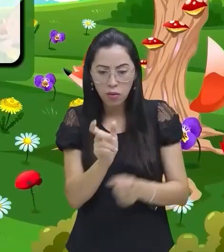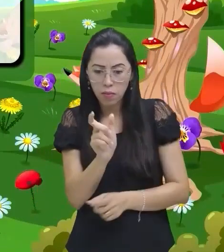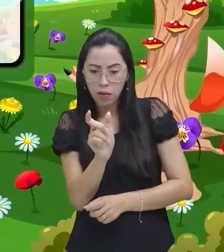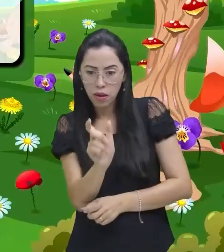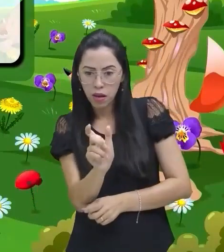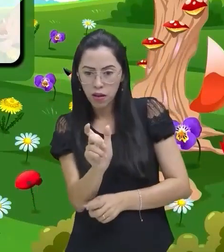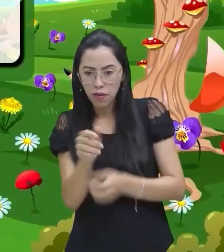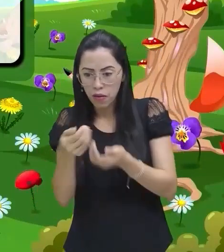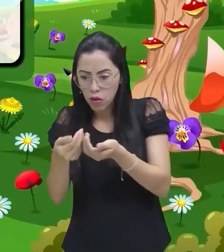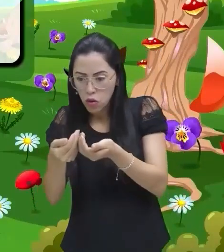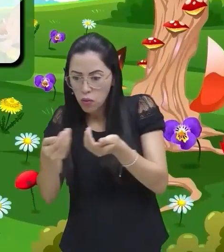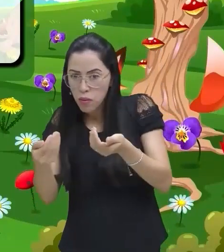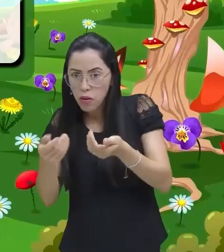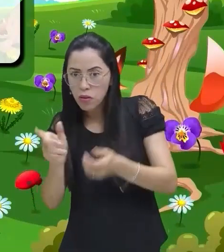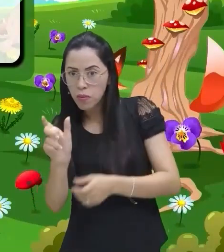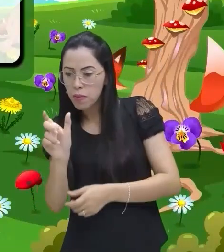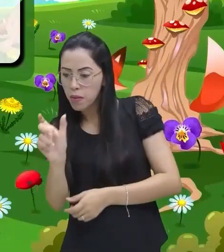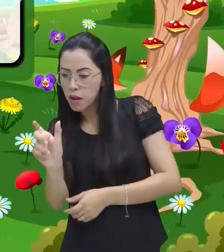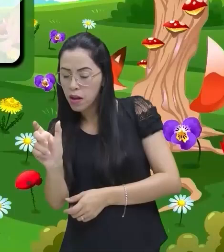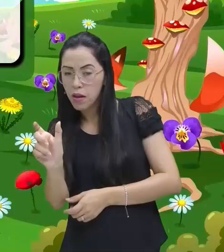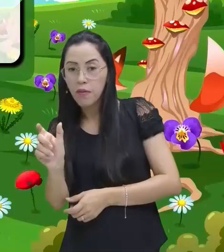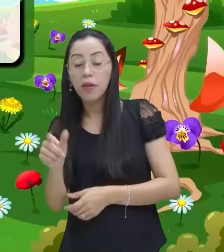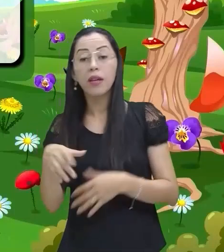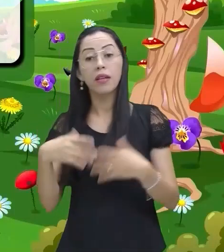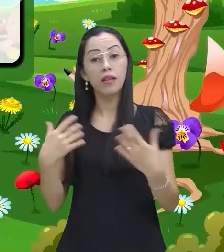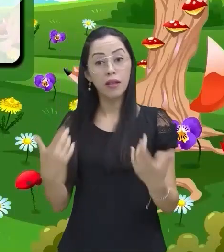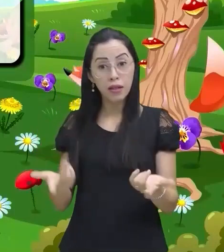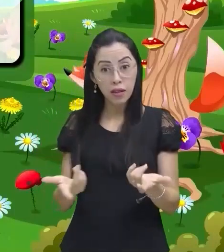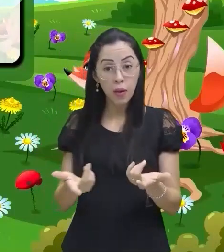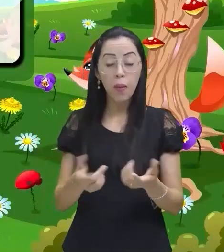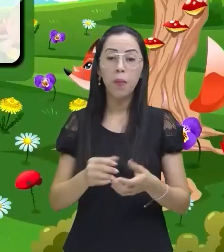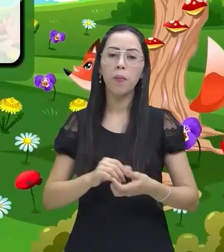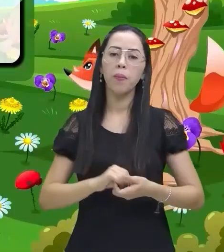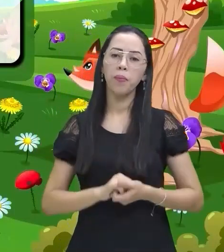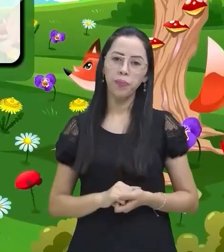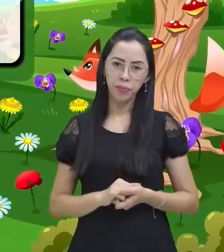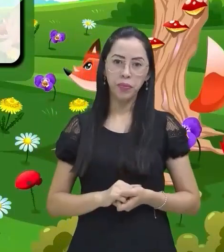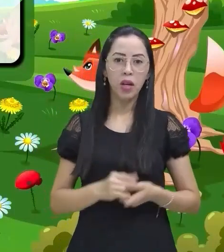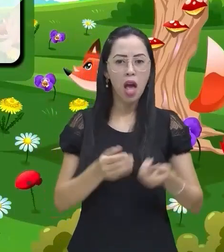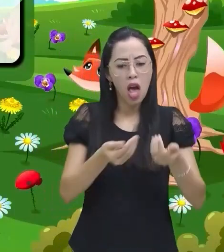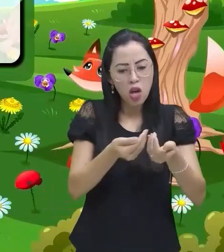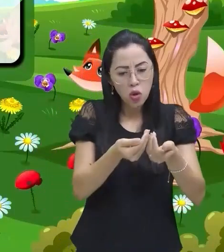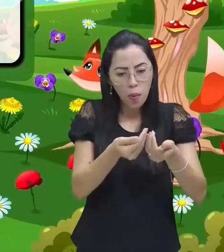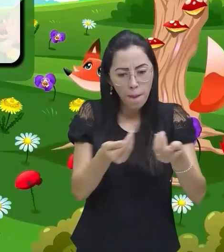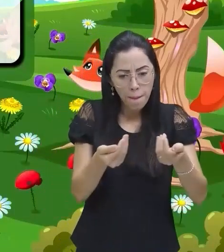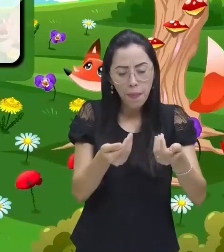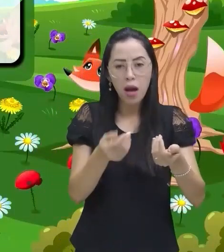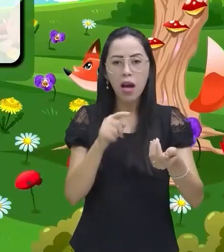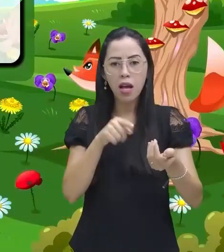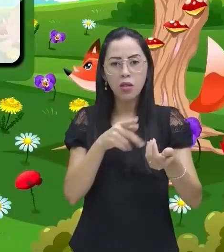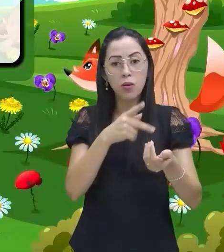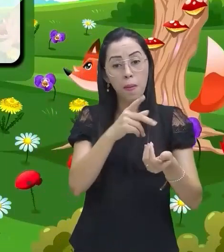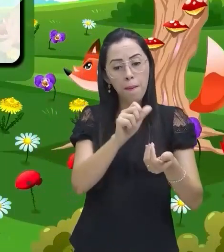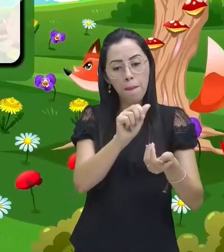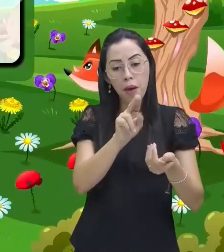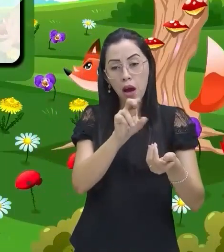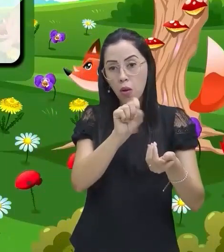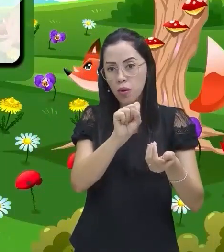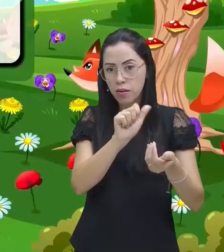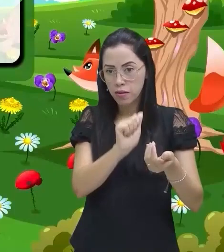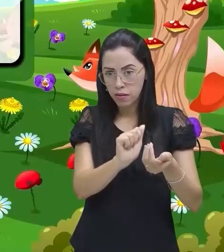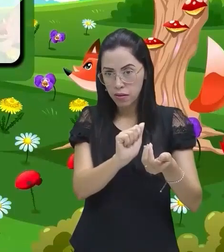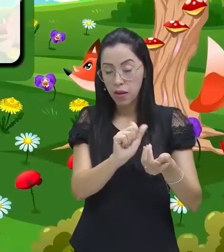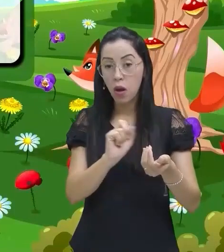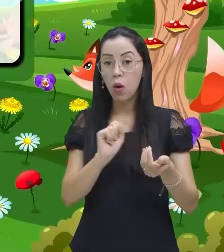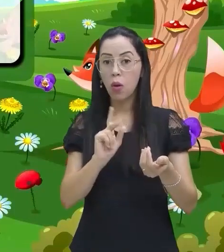observou isso? As palavras estão separadas por esses espaços do qual estamos falando. Muito bem,